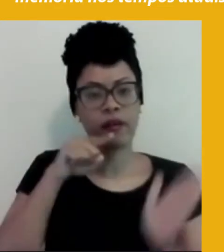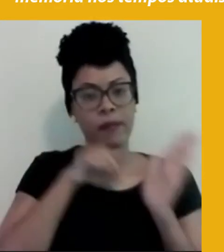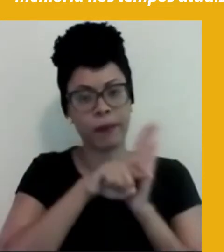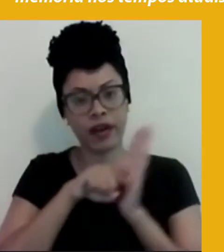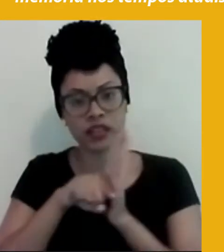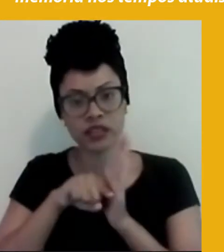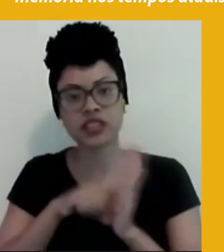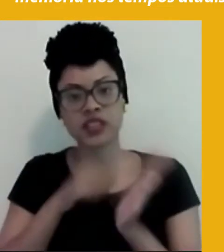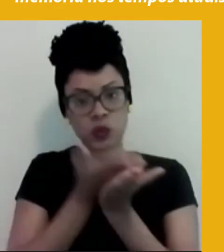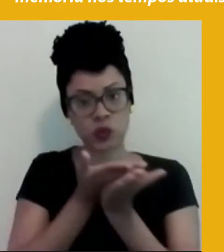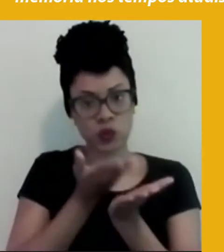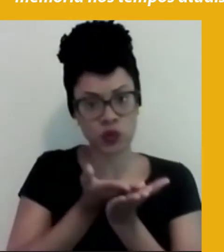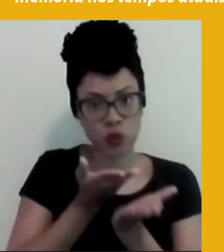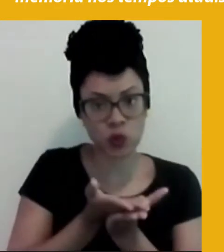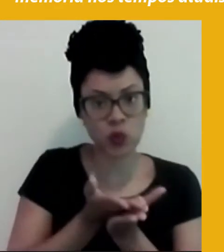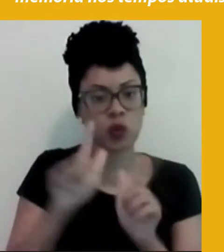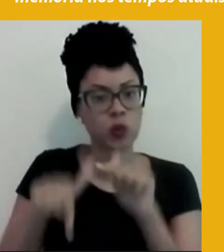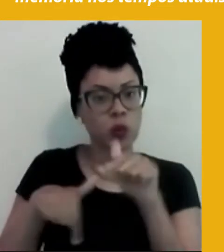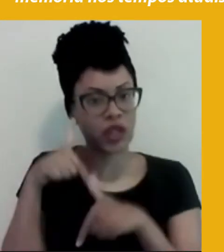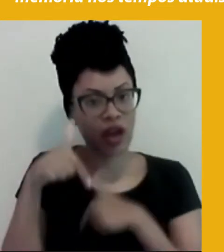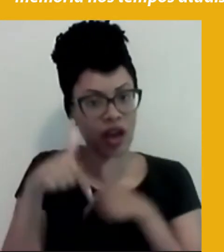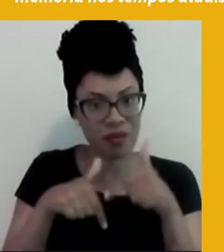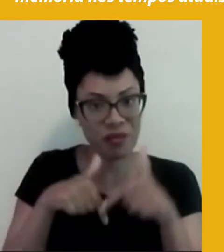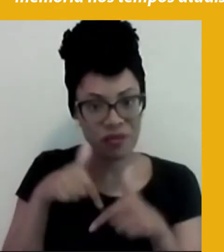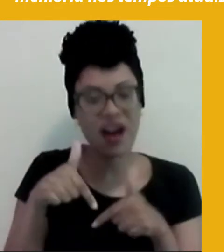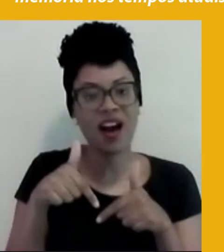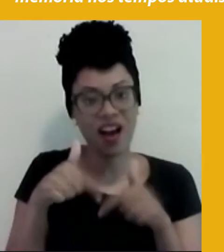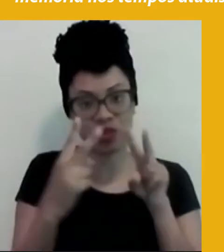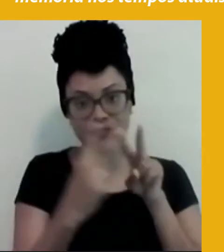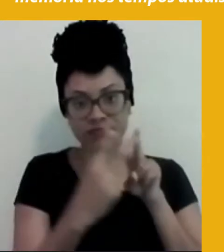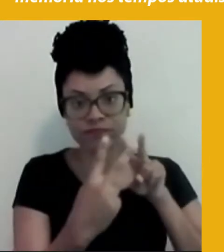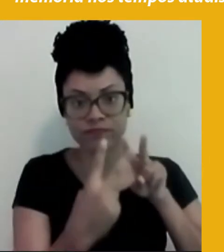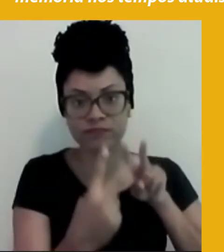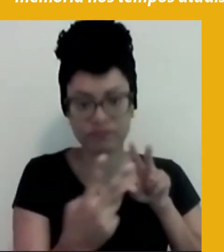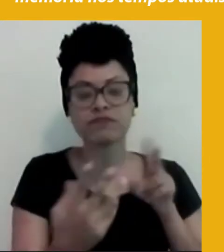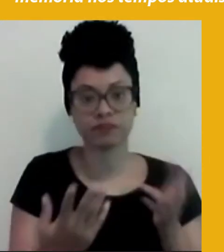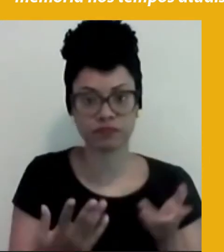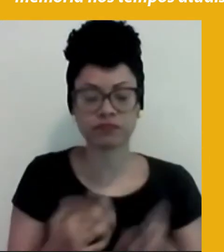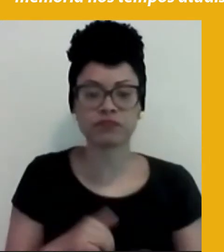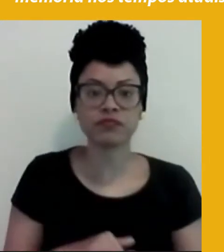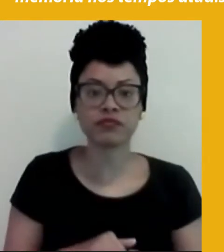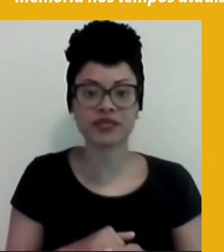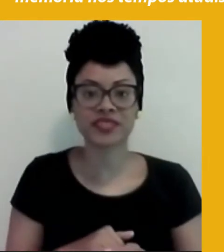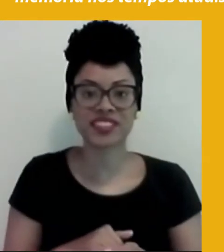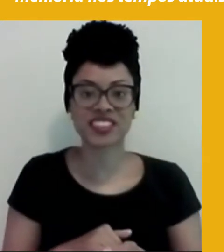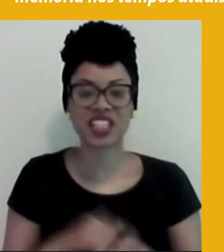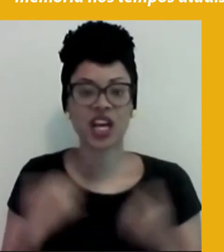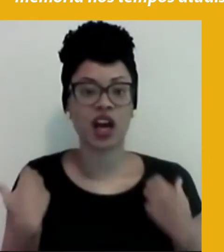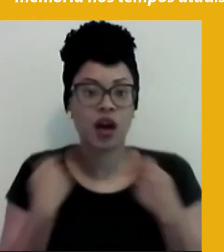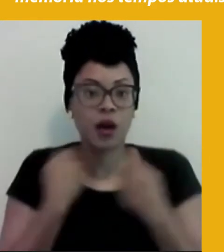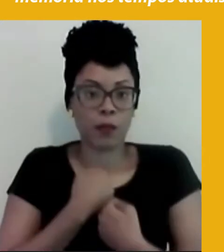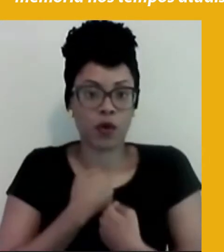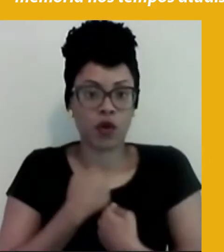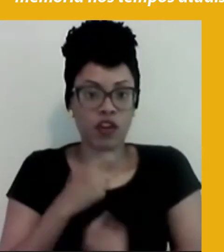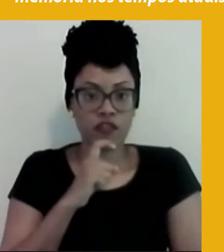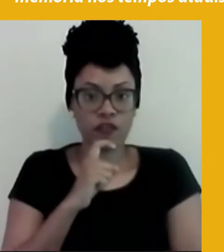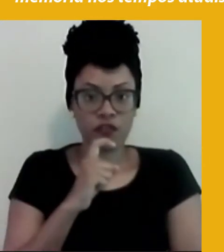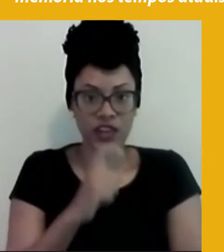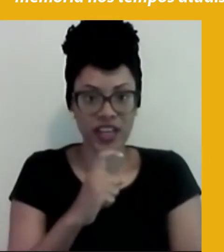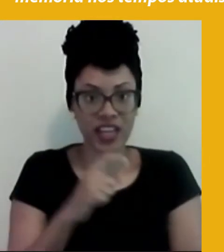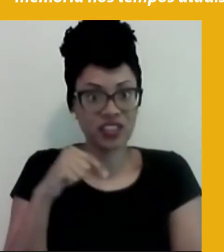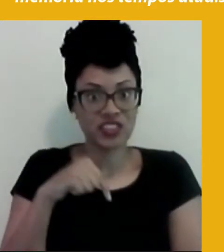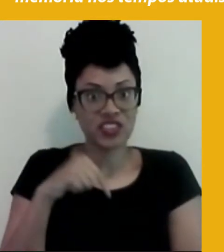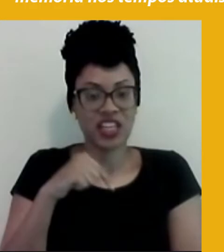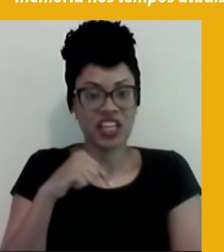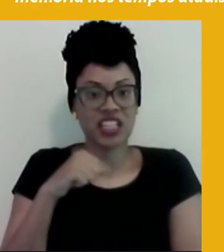desde que comecei o trabalho remoto. Então, estou com um casaco verde, sentindo um pouco de frio aqui na cidade